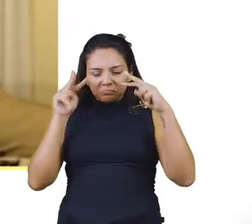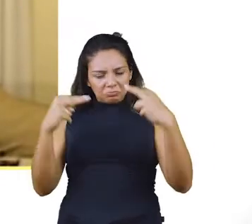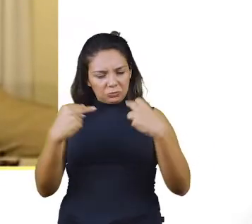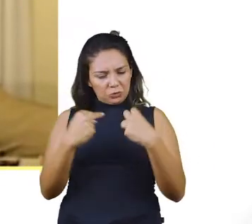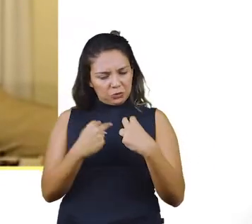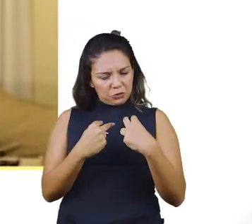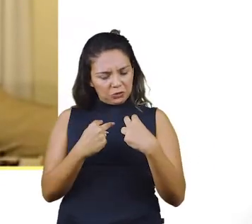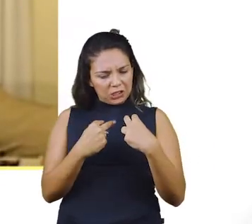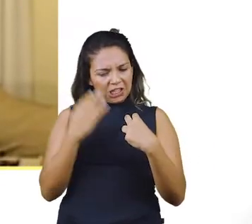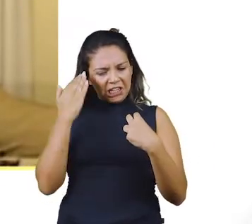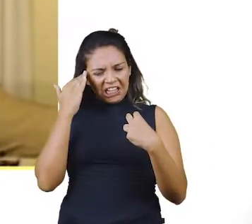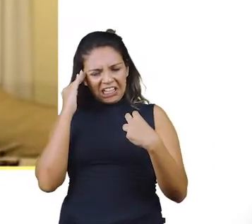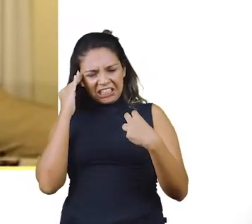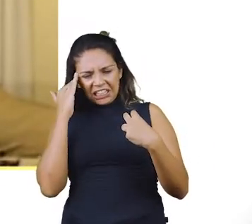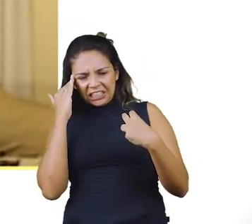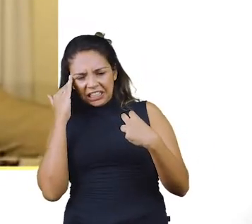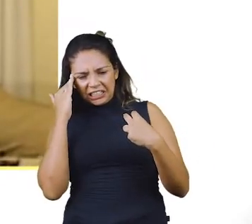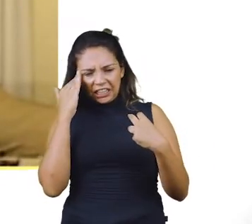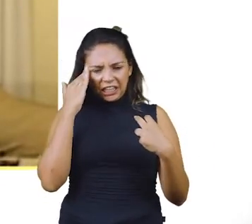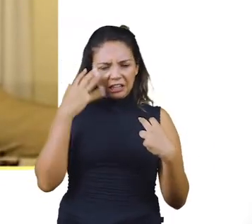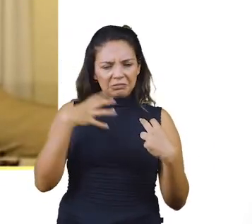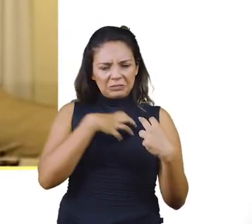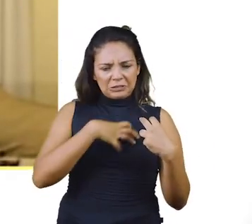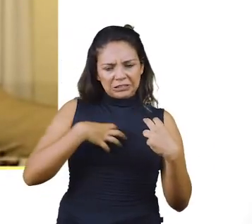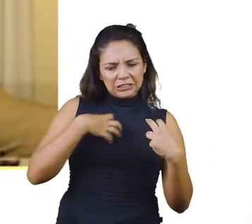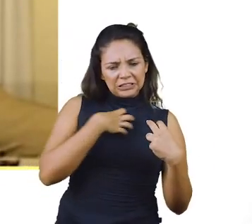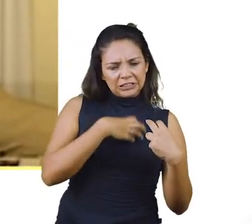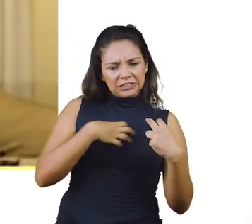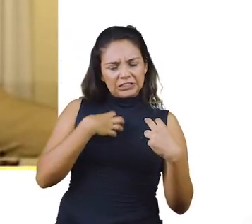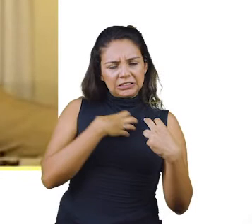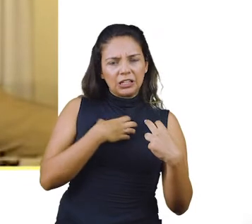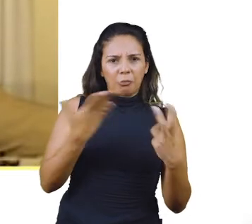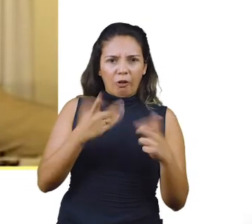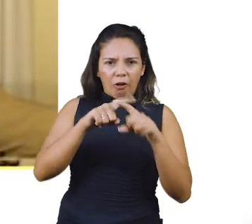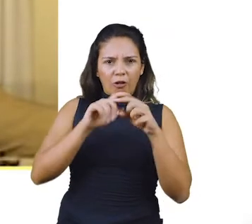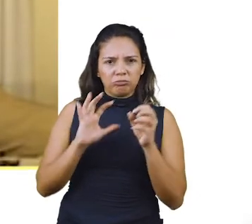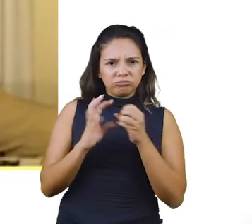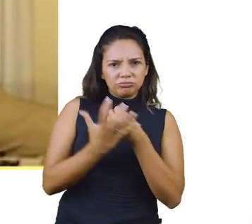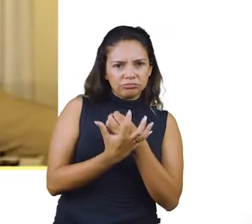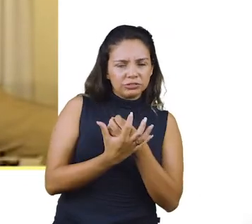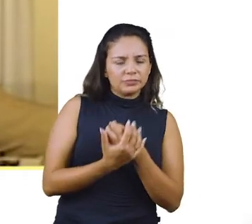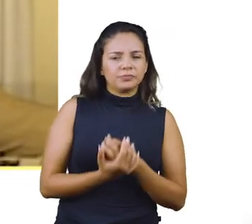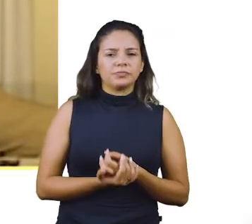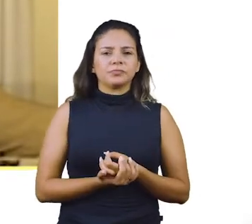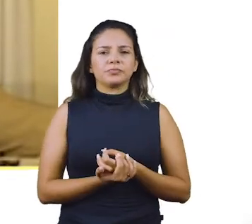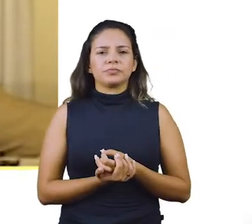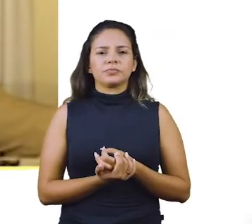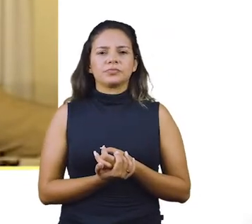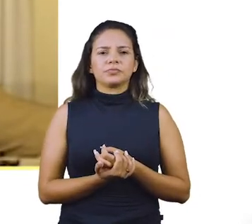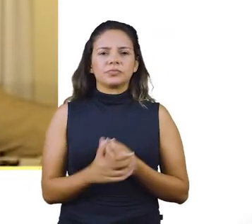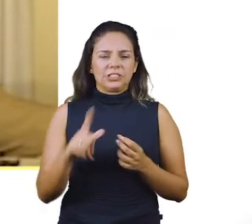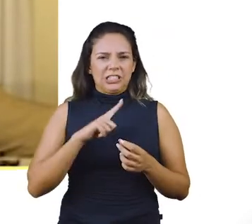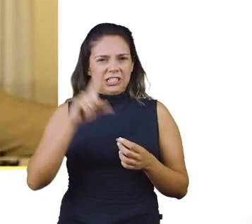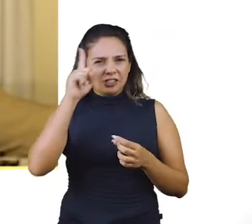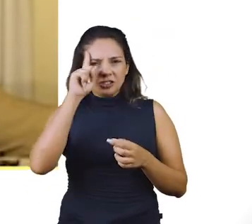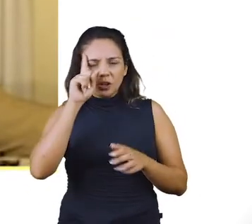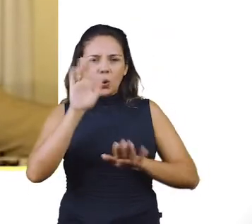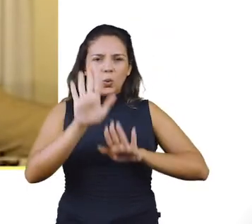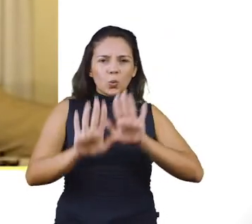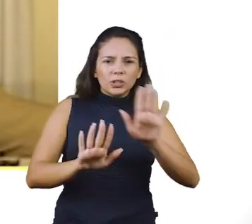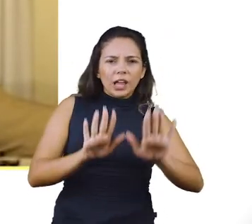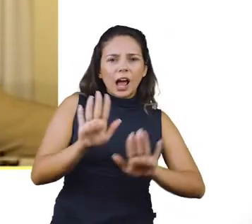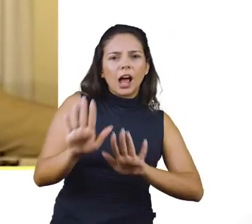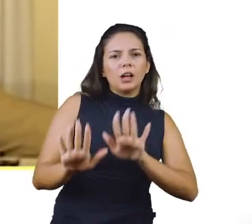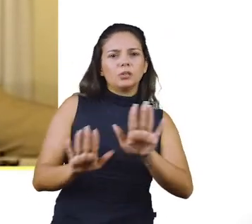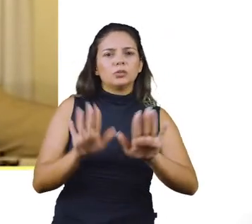tentado me entender um pouco mais nessa pandemia, porque assim como o Carlos também tem vivido dias de muito cuidado,